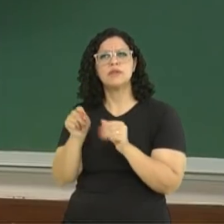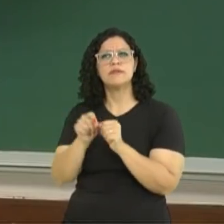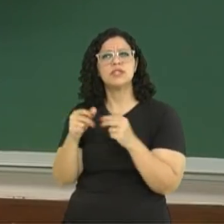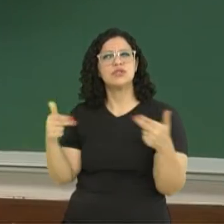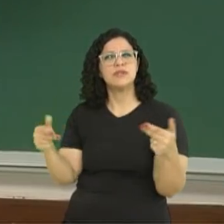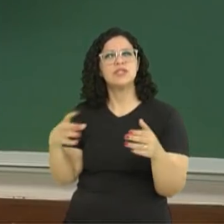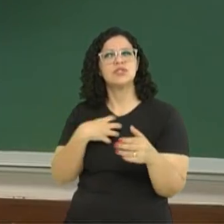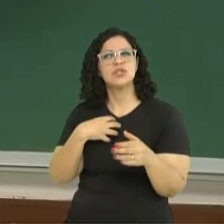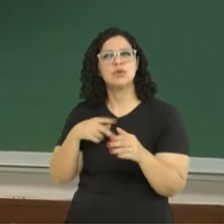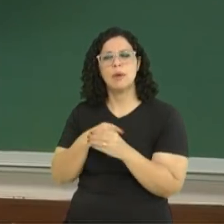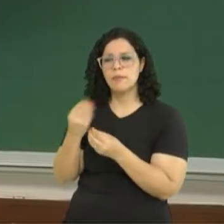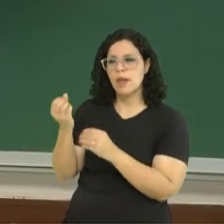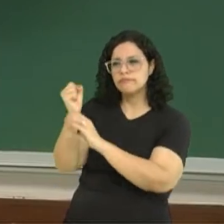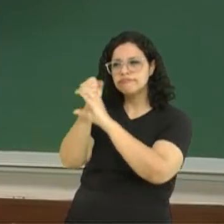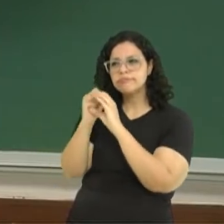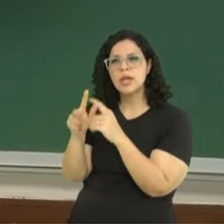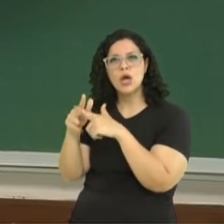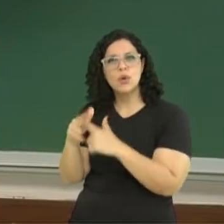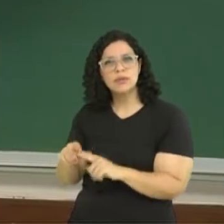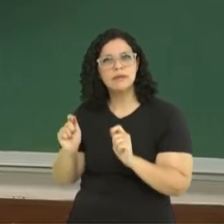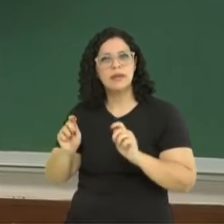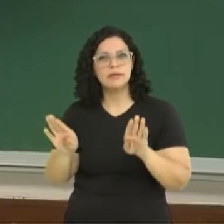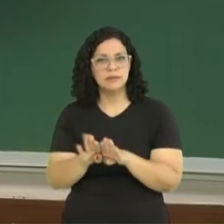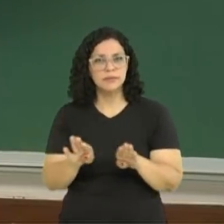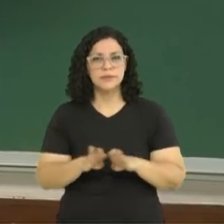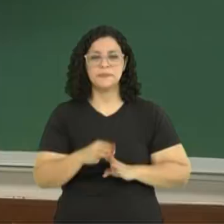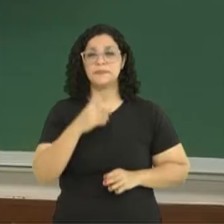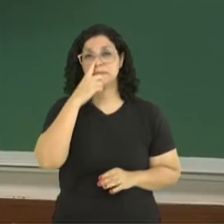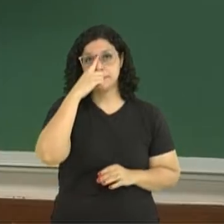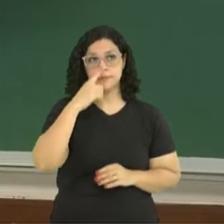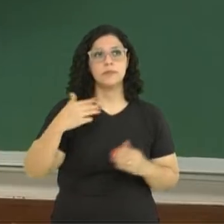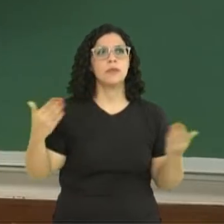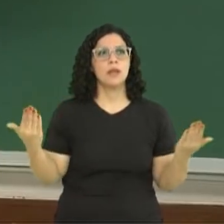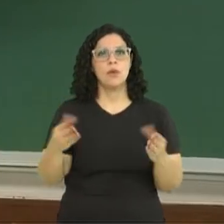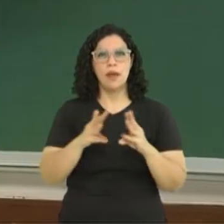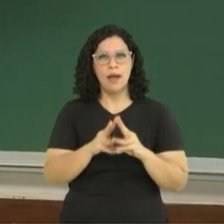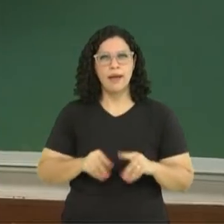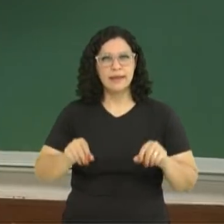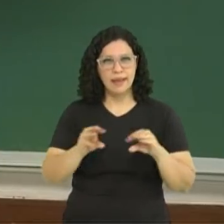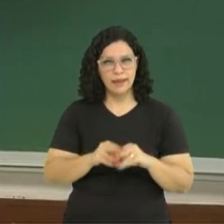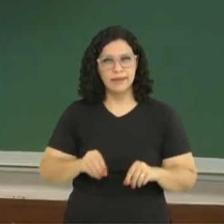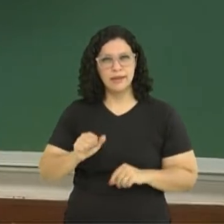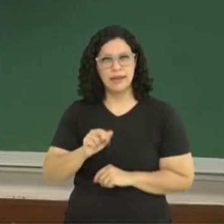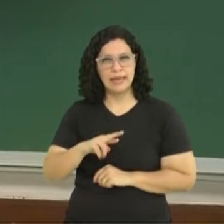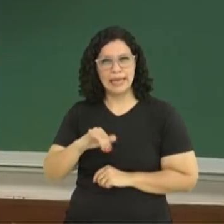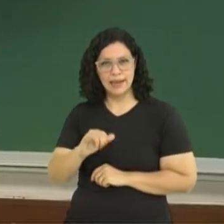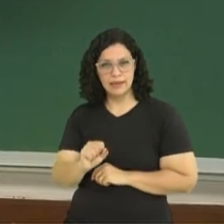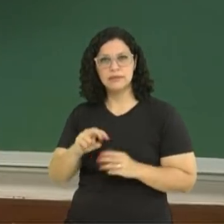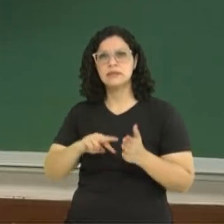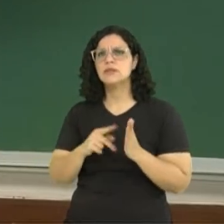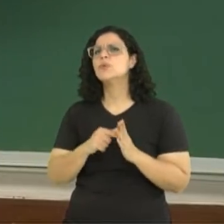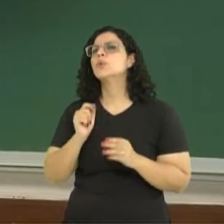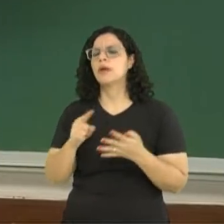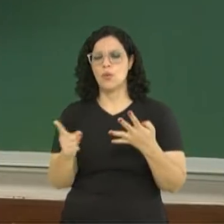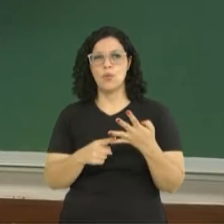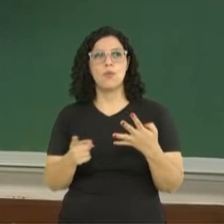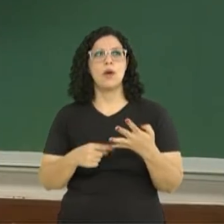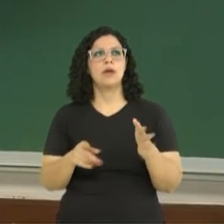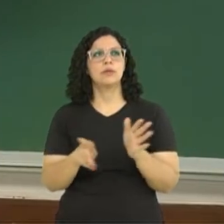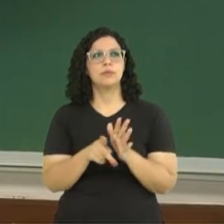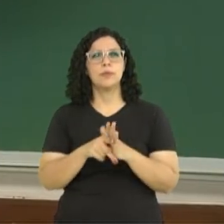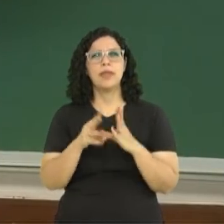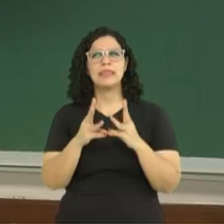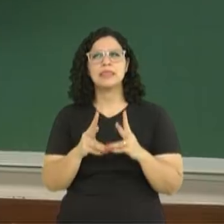coisa acrescentando sobre aquela obra já feita. Beleza? E areia. O que é areia? Areia, nós podemos